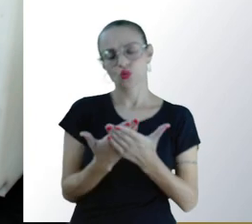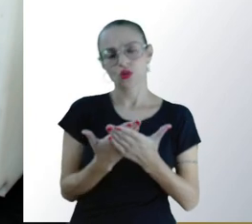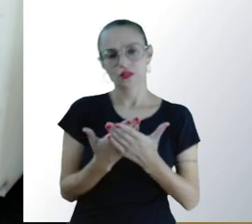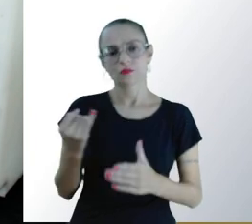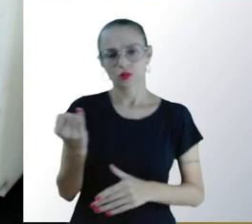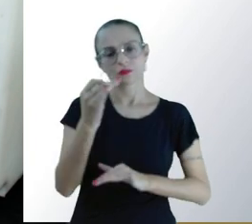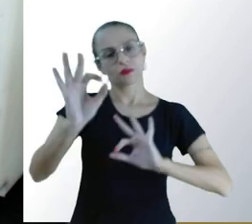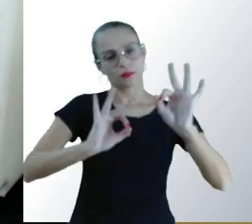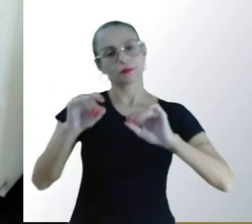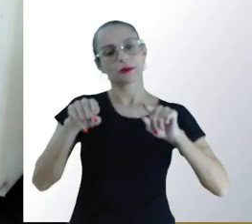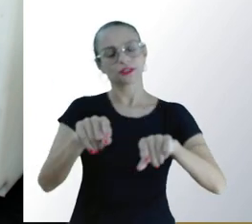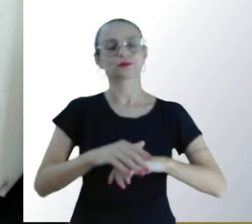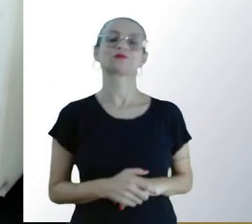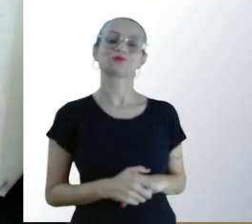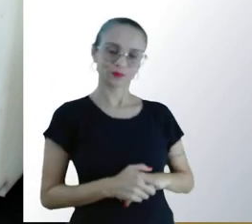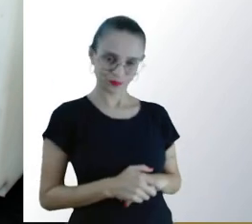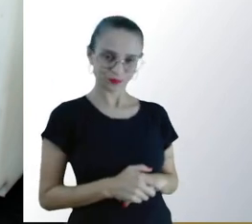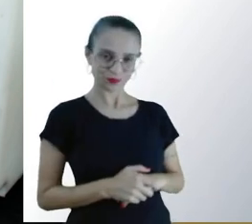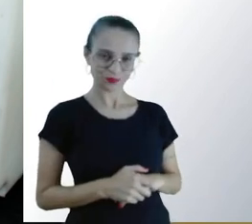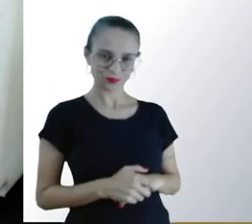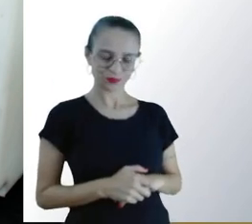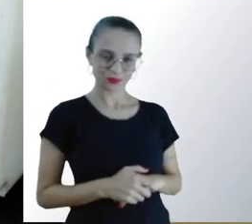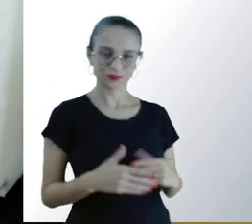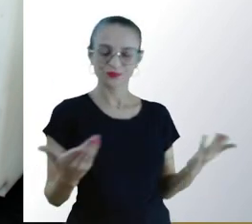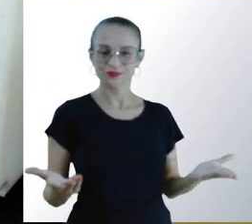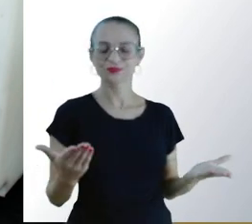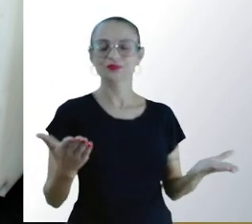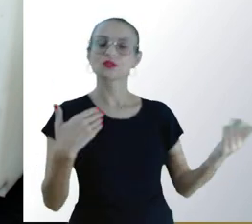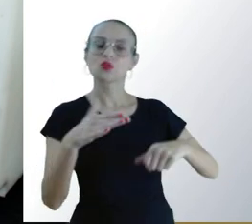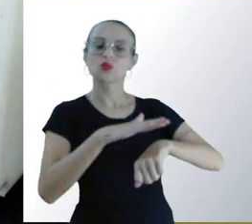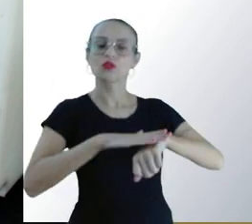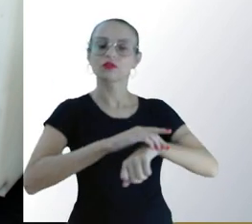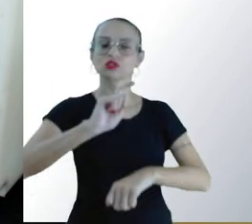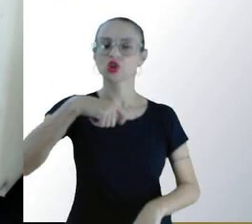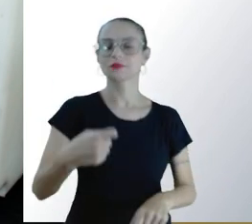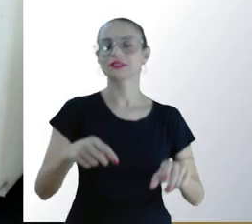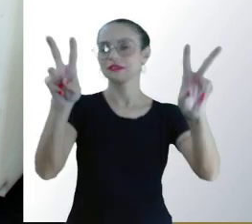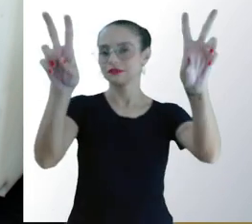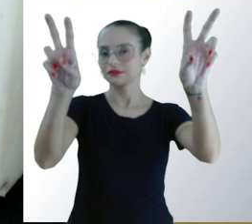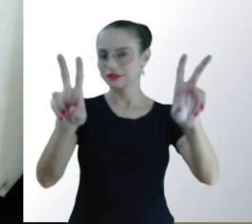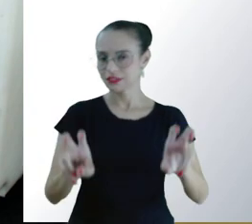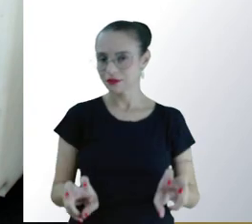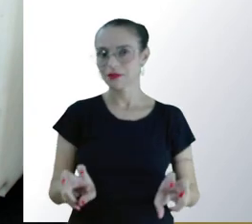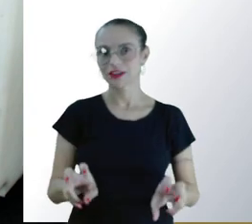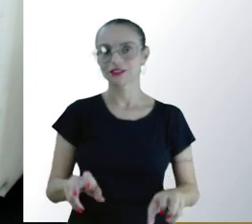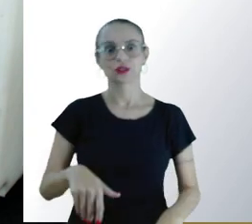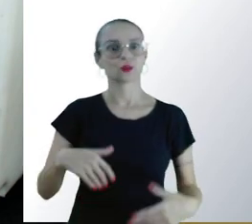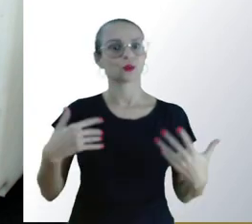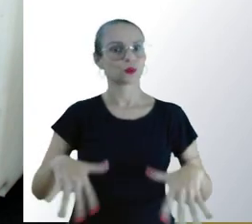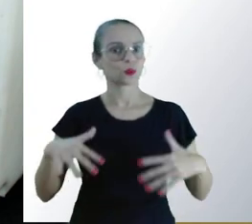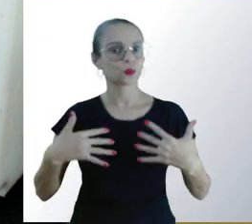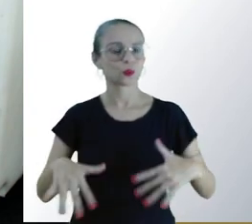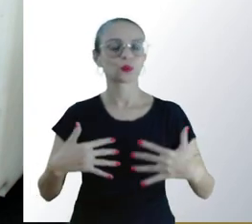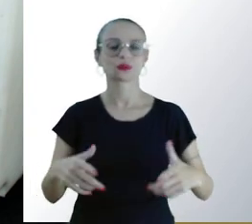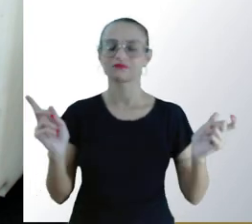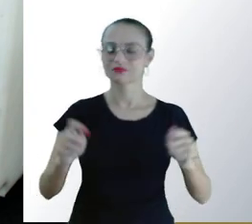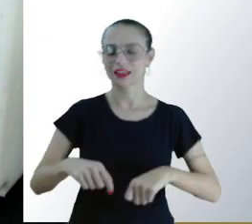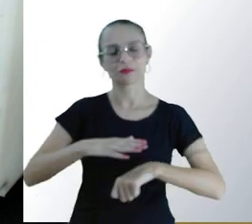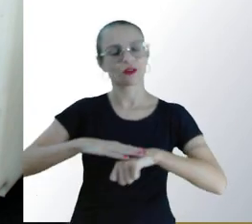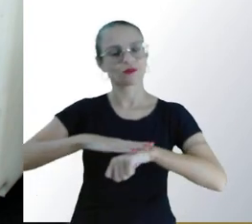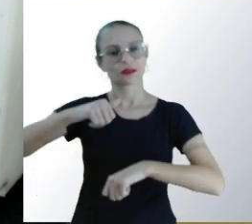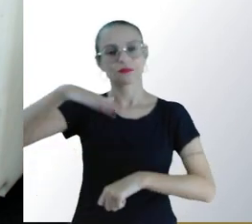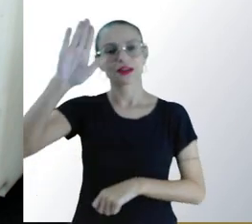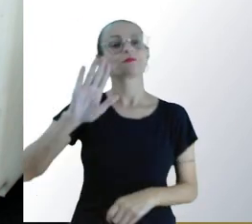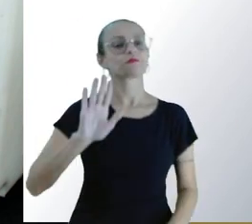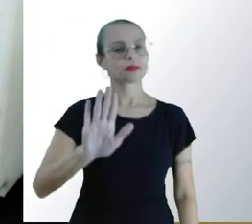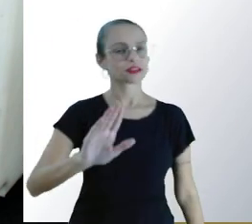Sim. Se preparar para isso. Sim. A gente conversou aqui um pouquinho sobre essas temáticas, daria muito mais, né? A gente teria que conversar muito mais, mas a gente